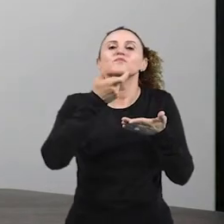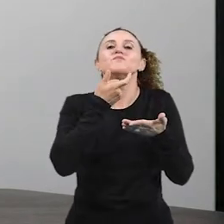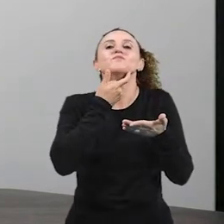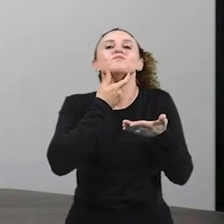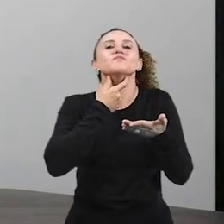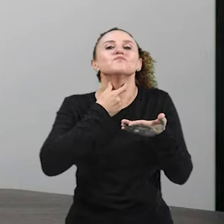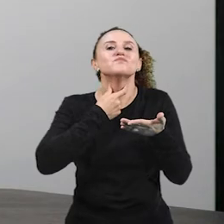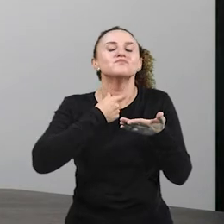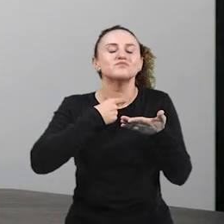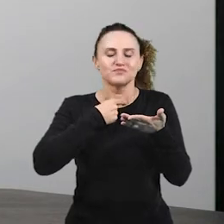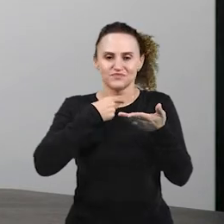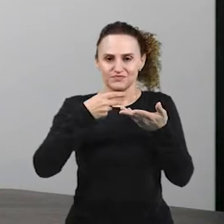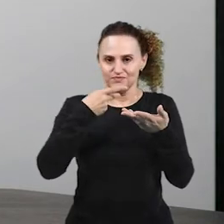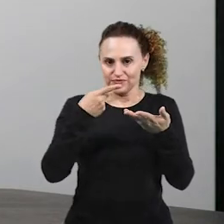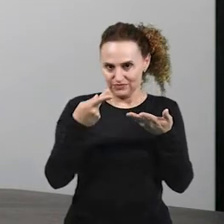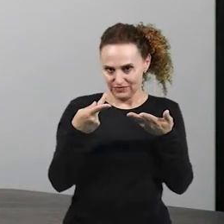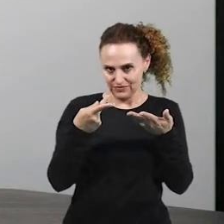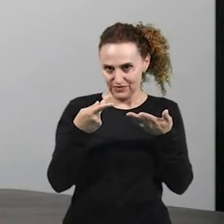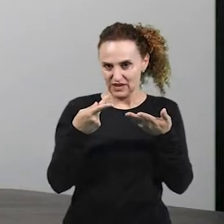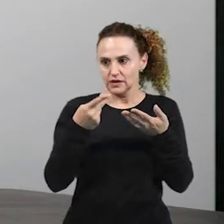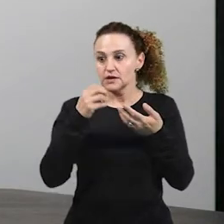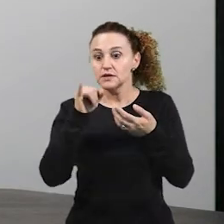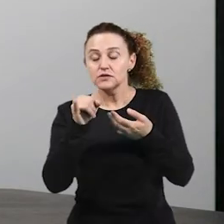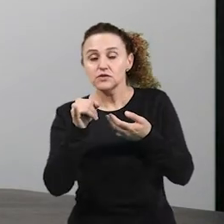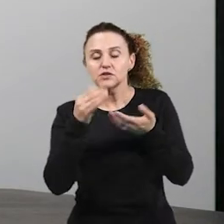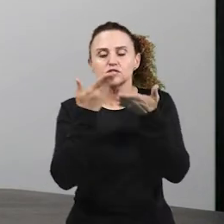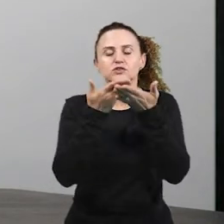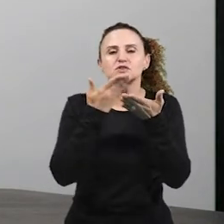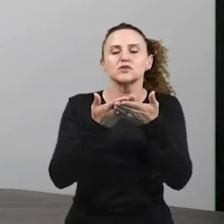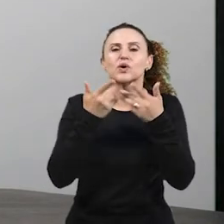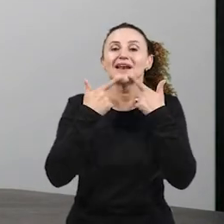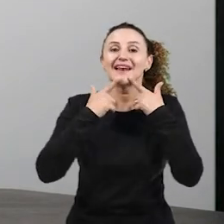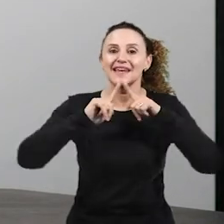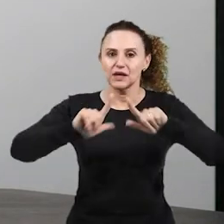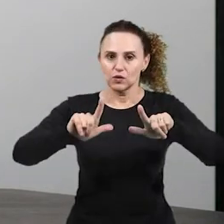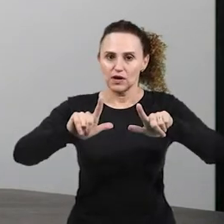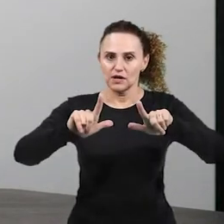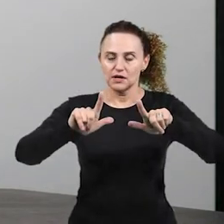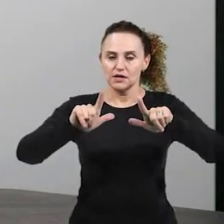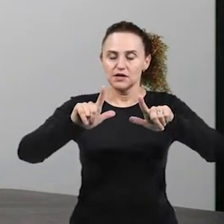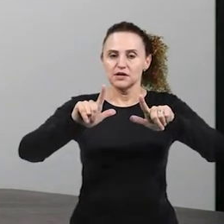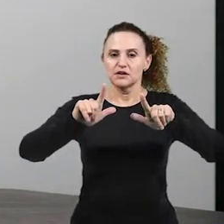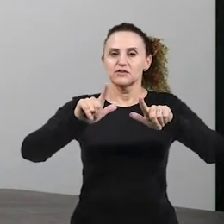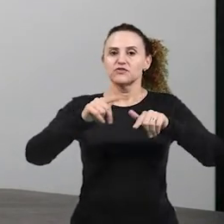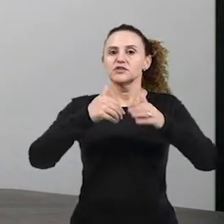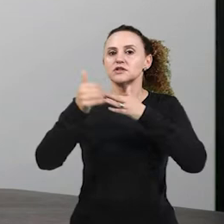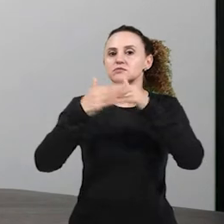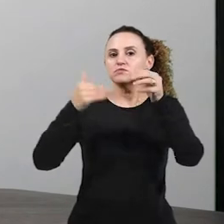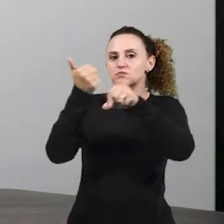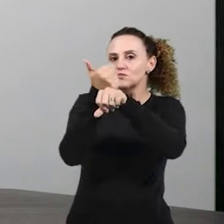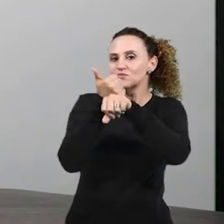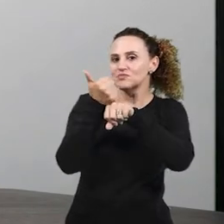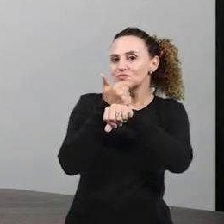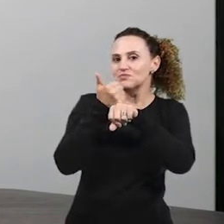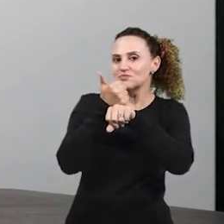e se vocês estão estudando língua vocês serão profissionais